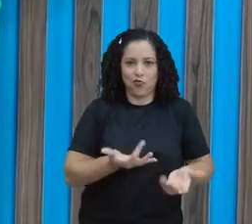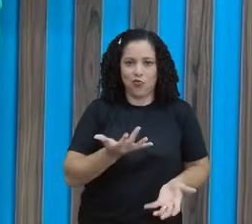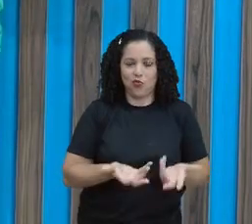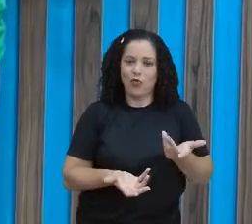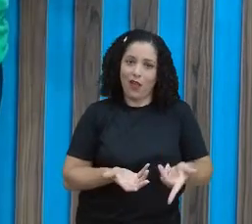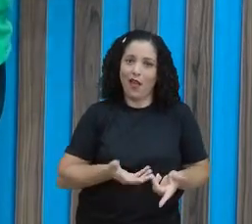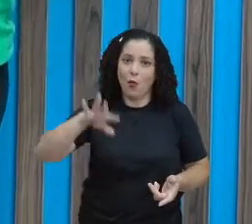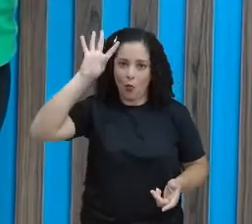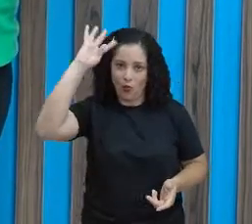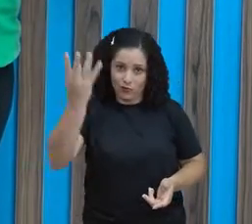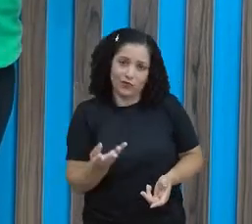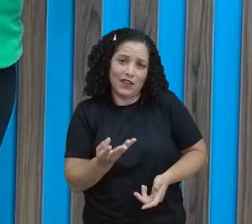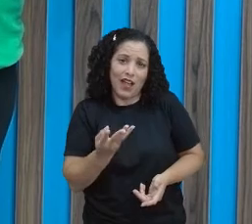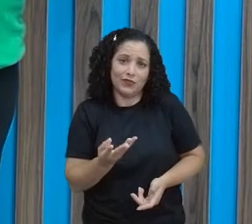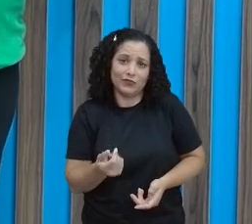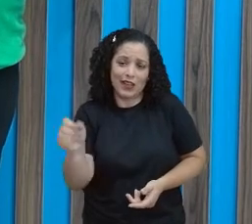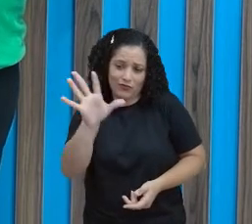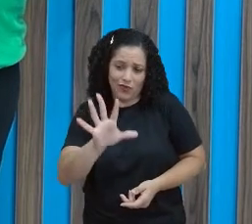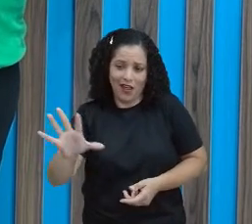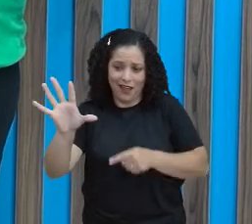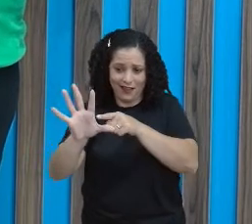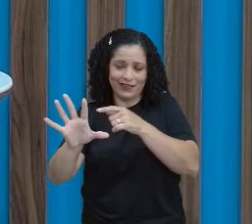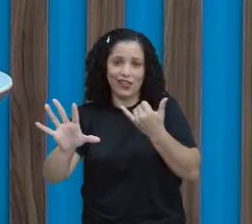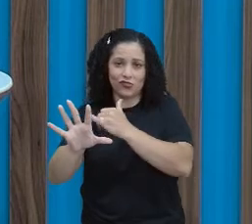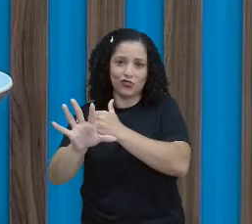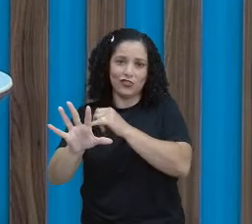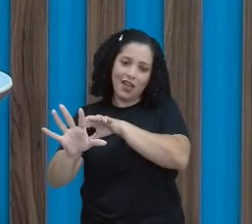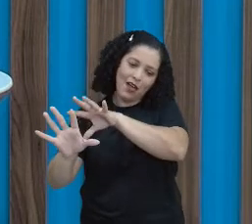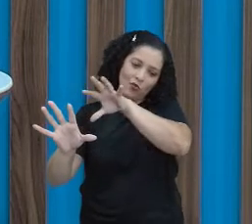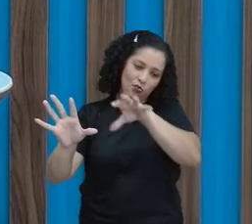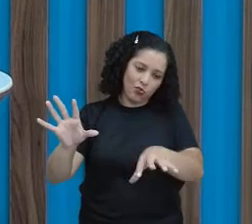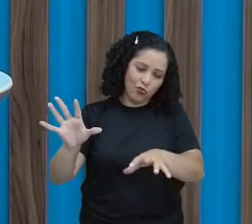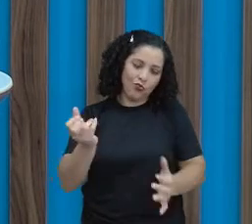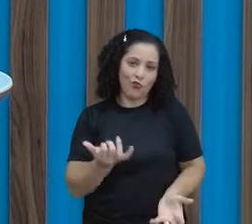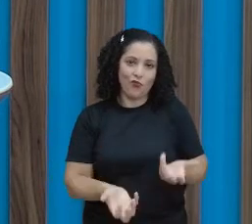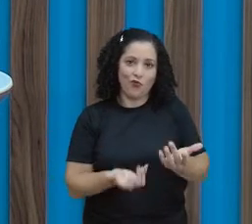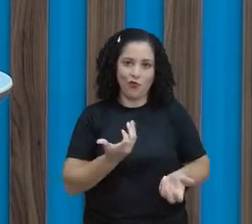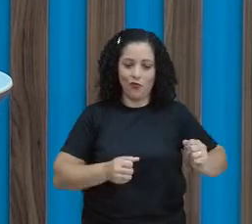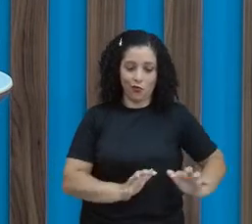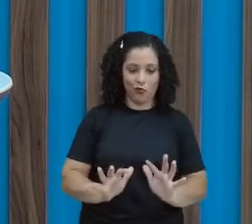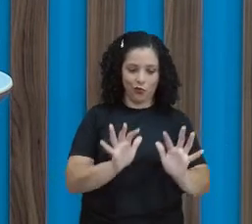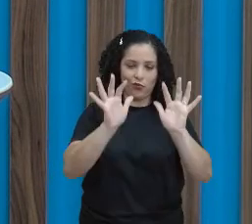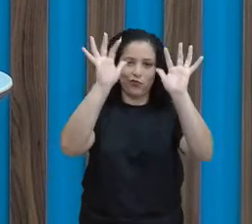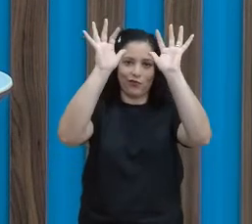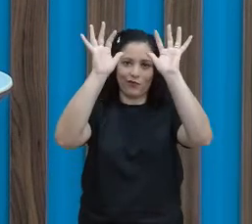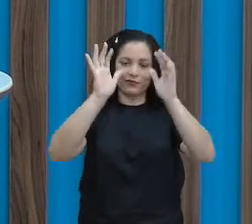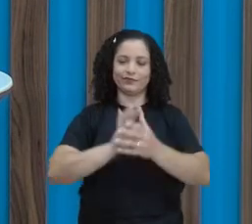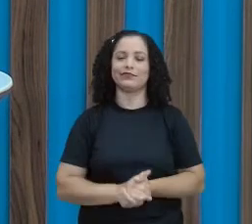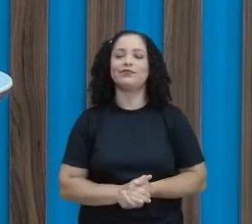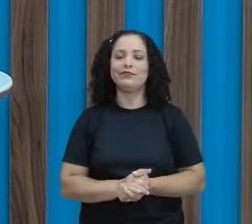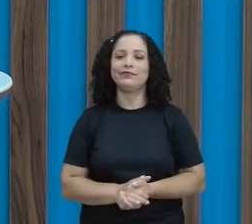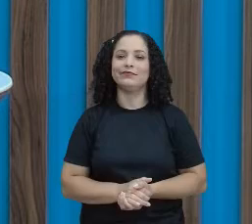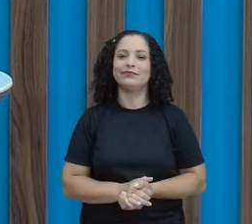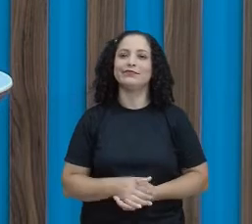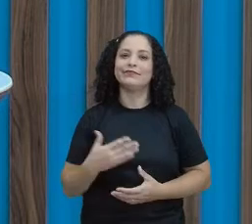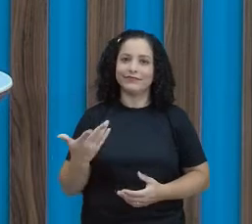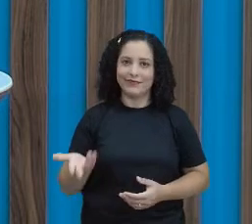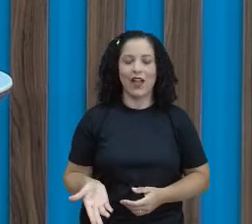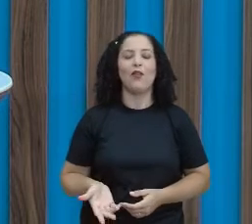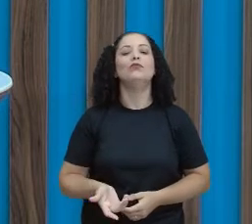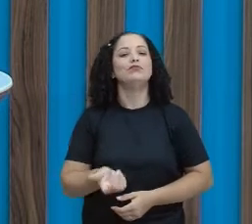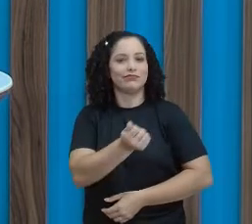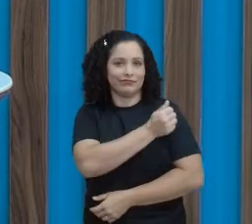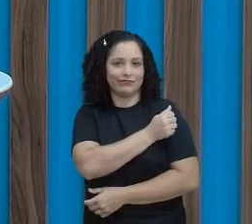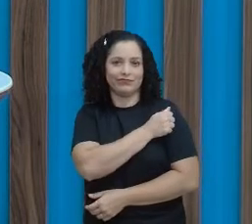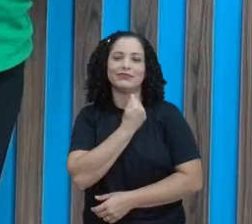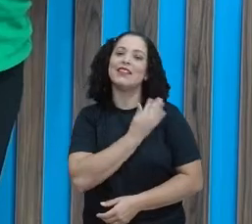consequência dessa energia acumulada, né, professora? Não é Legal, isso? eu acho que O aluno que questionou aqui ficou satisfeito com a resposta.